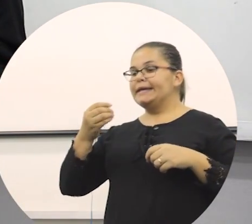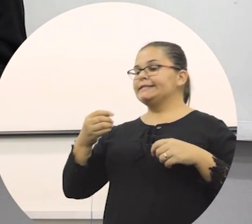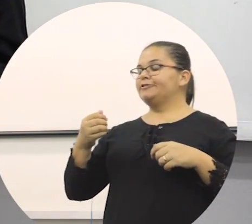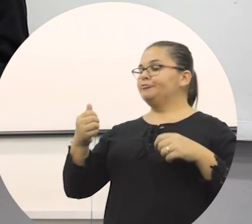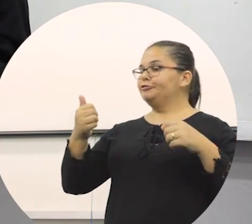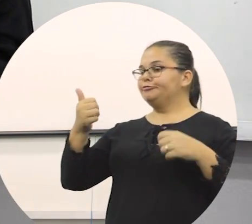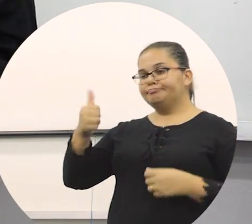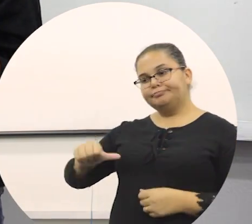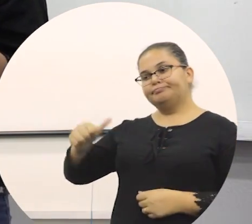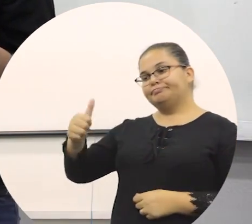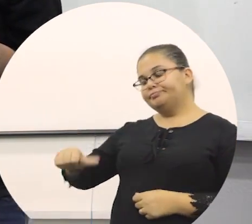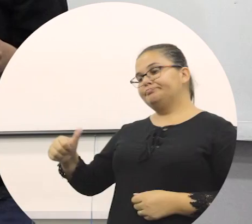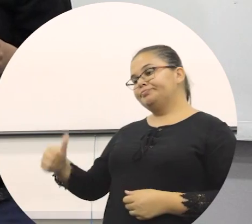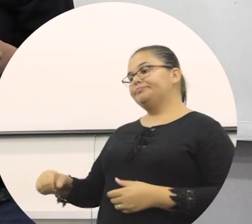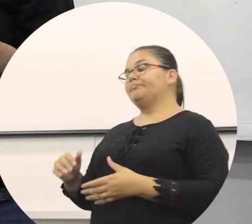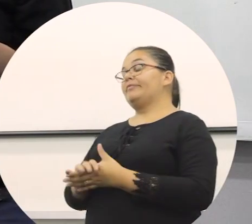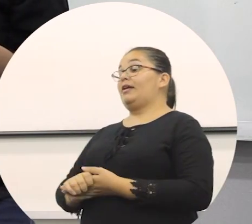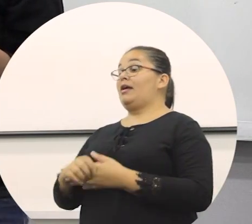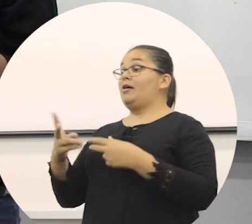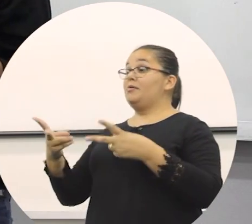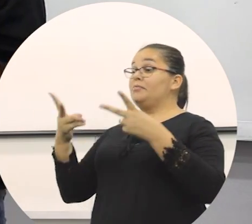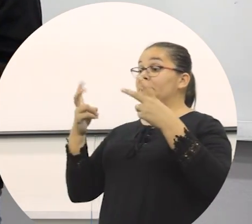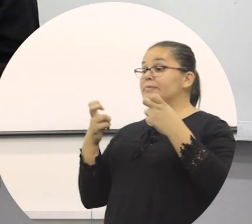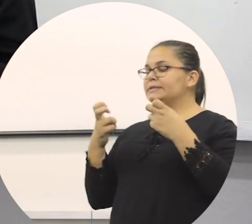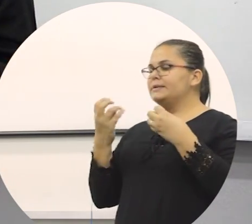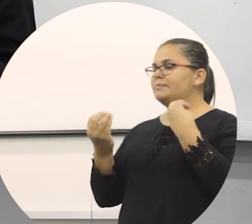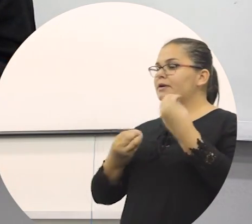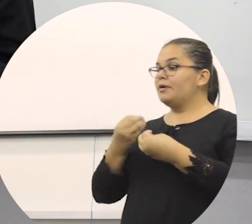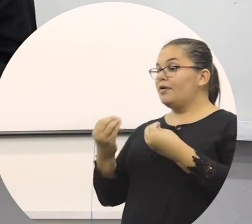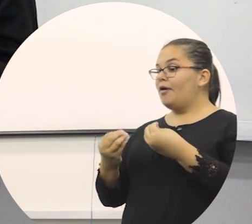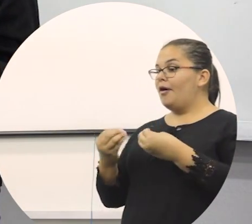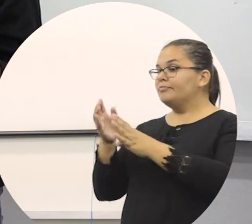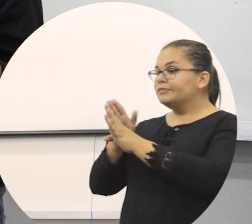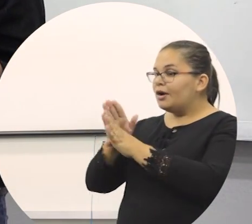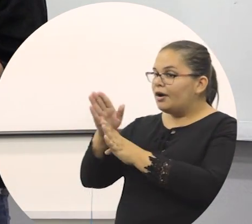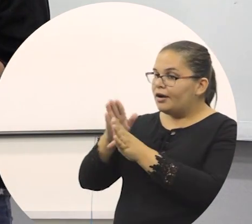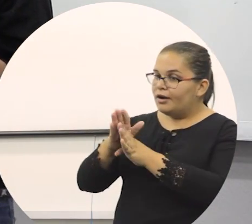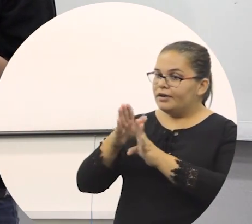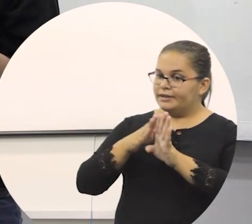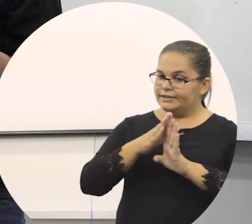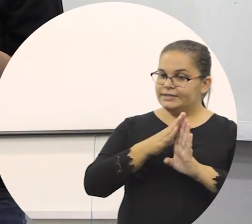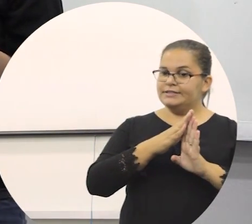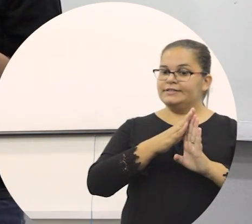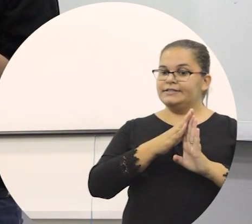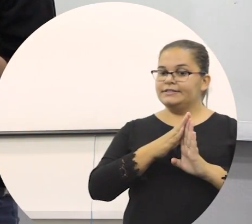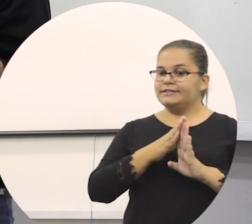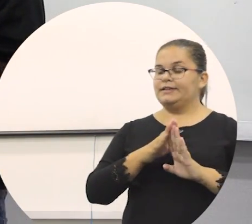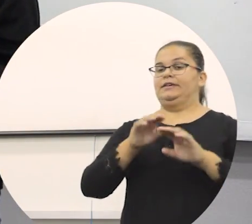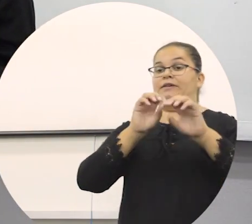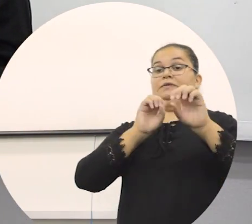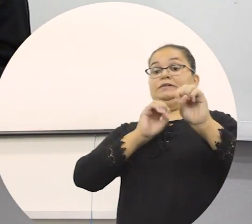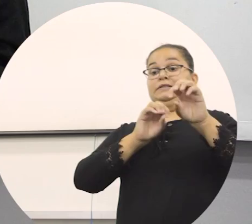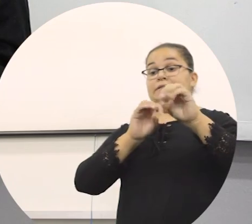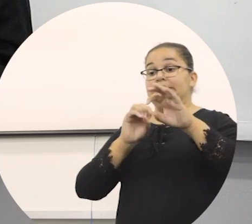esse ano, eu me baseei pelas orientações do ensino de língua